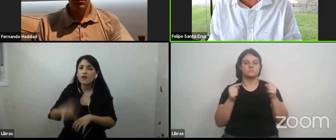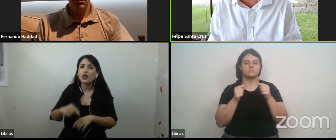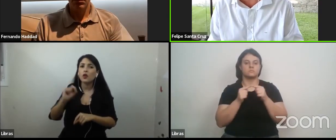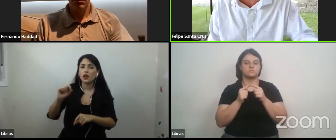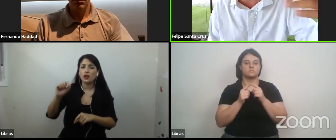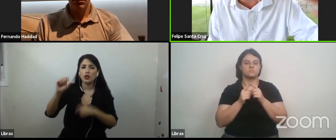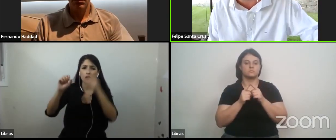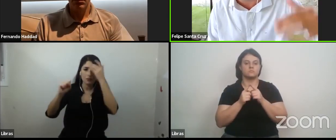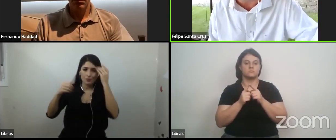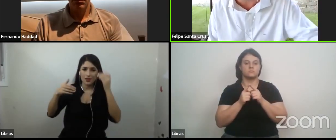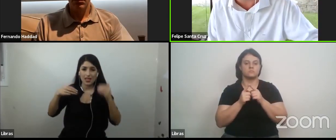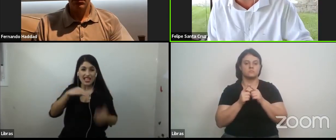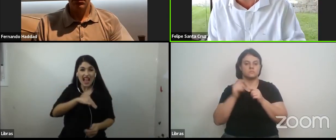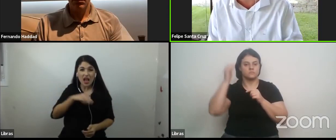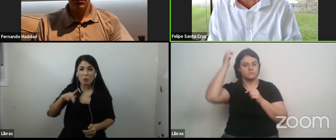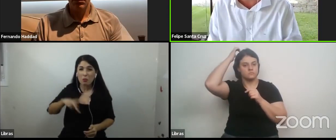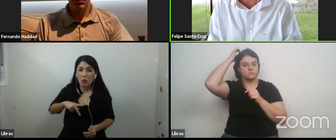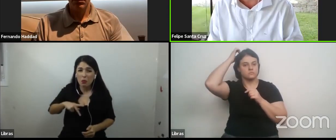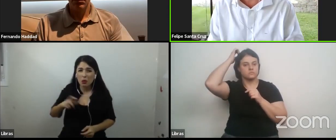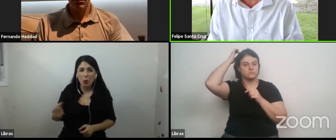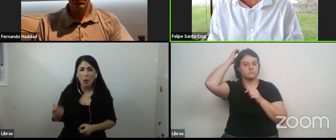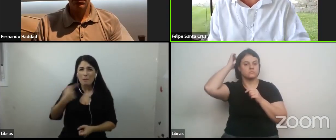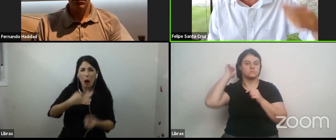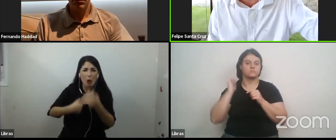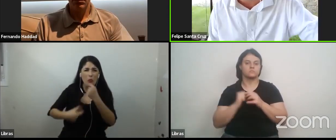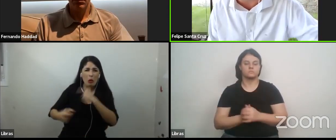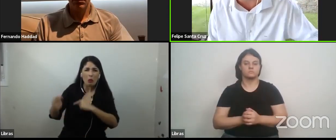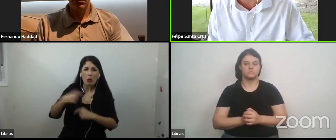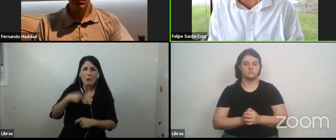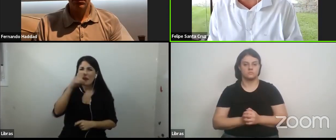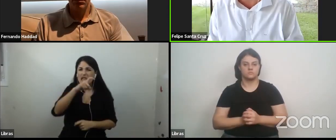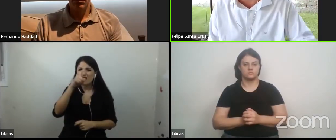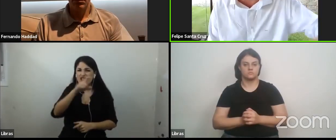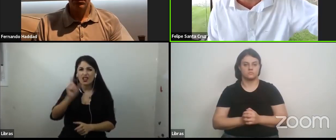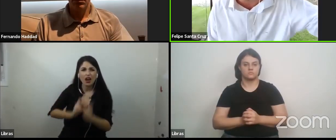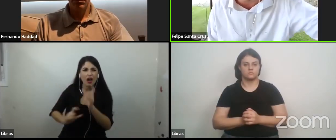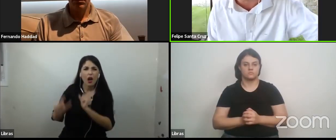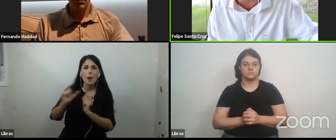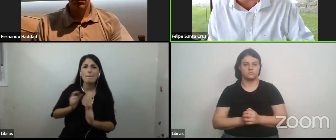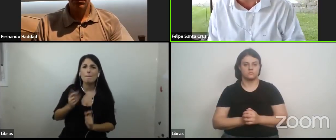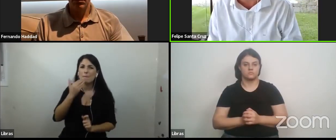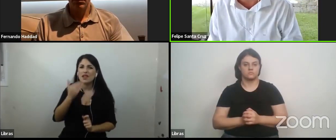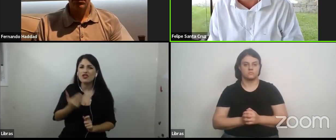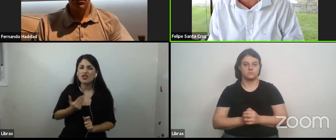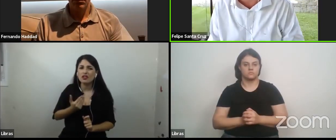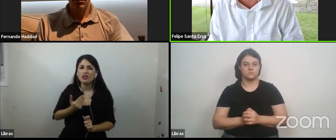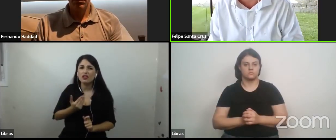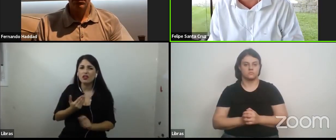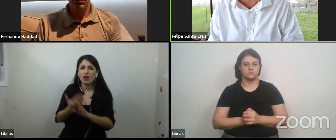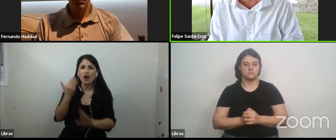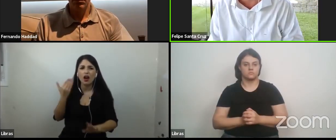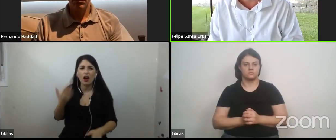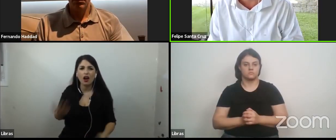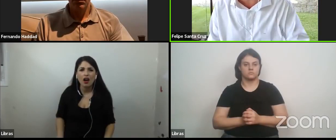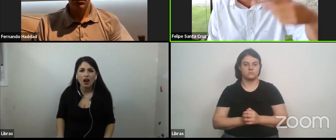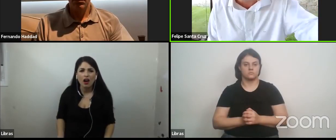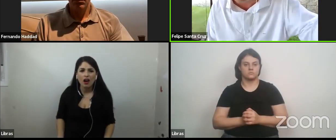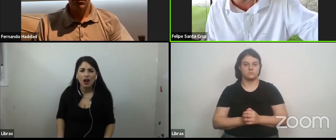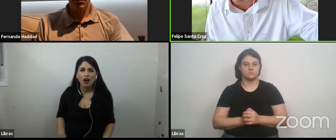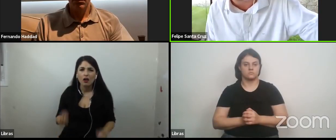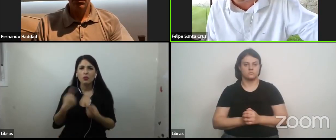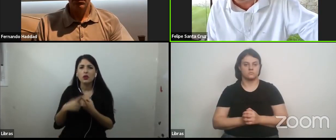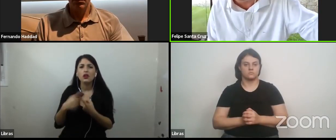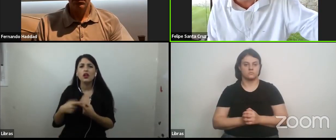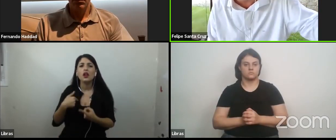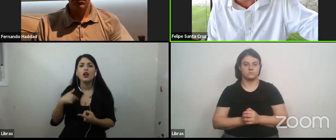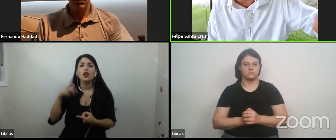mim. Invenções, mentiras, pedido de afastamento por uma crítica ao ministro da Justiça, que nunca